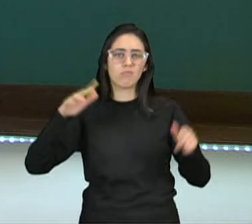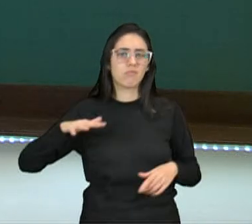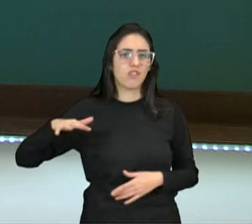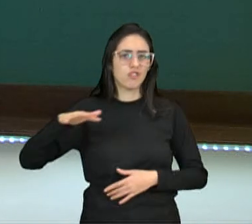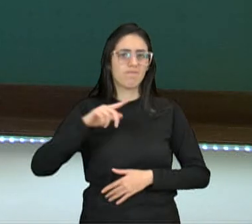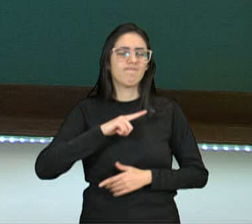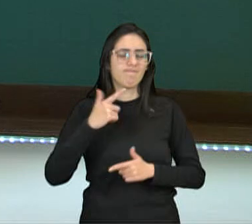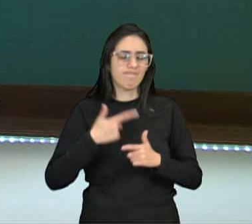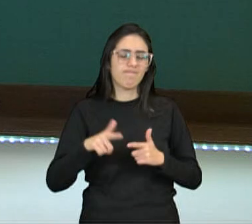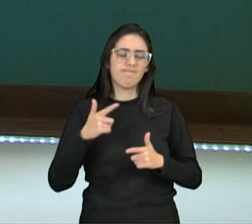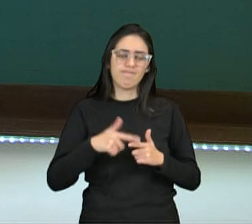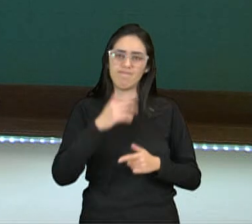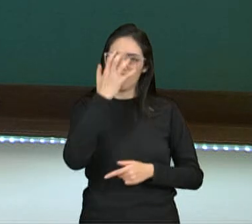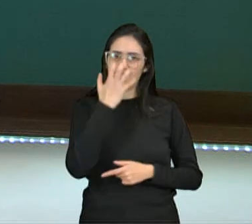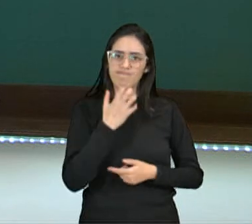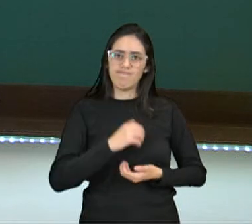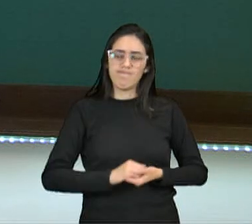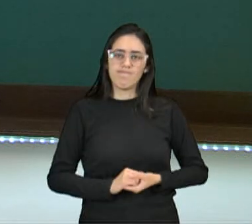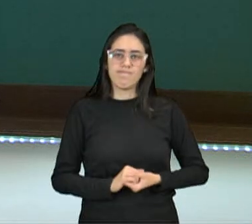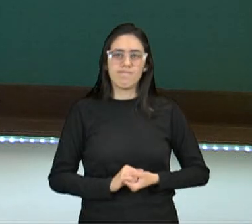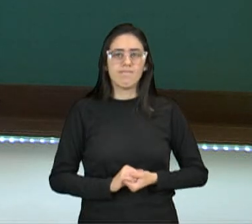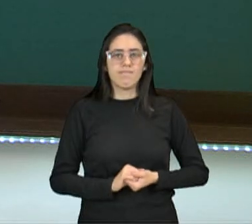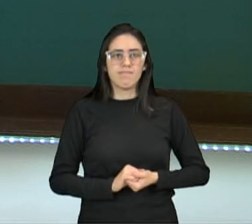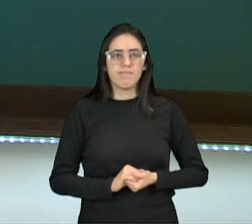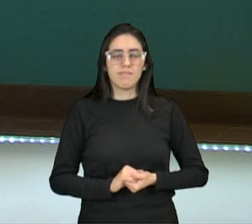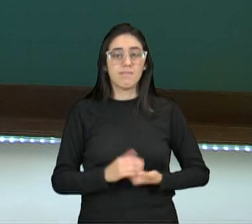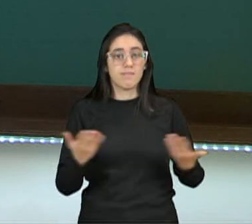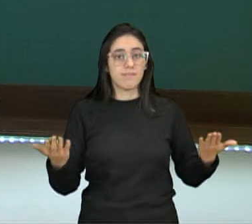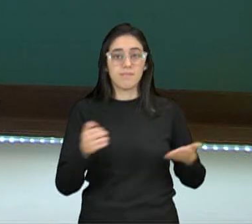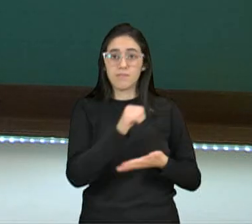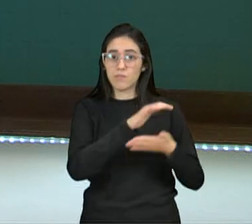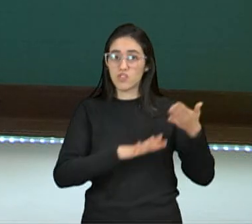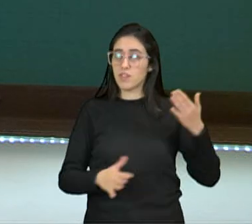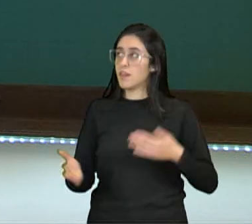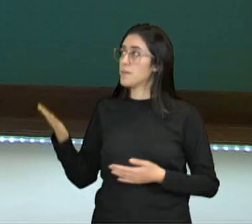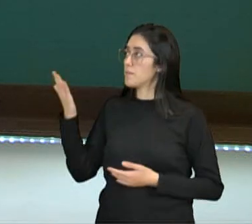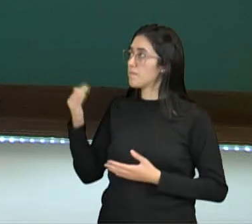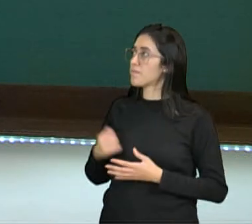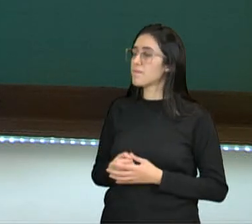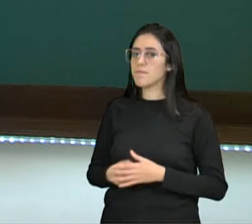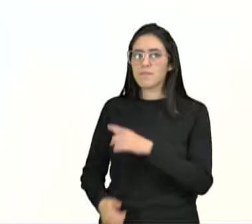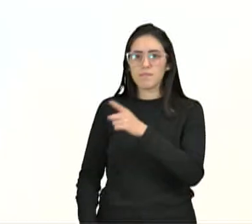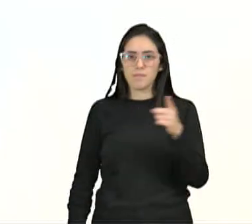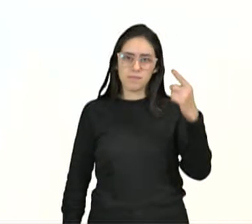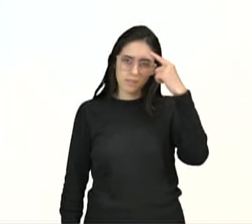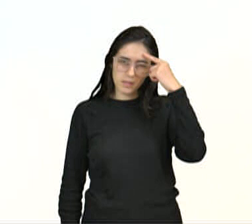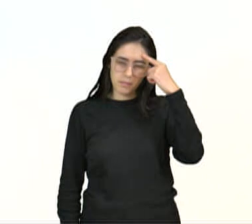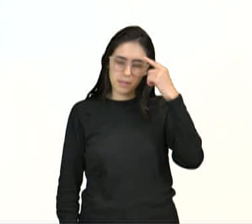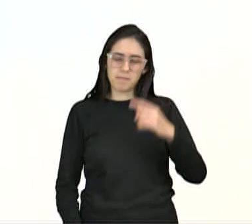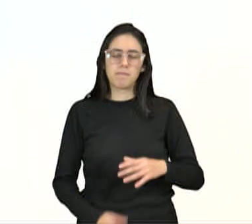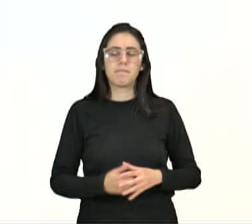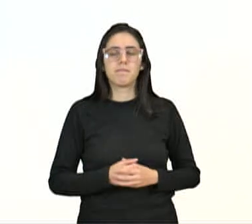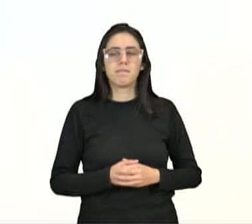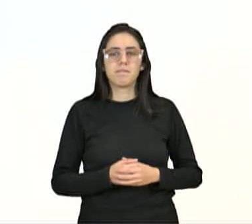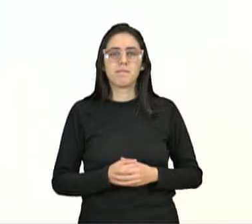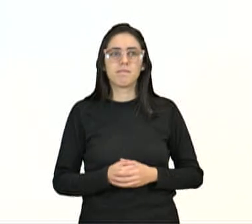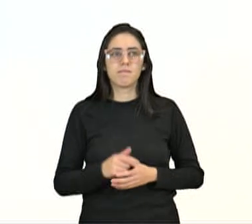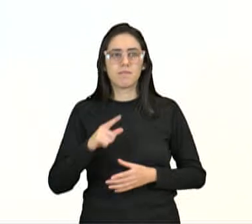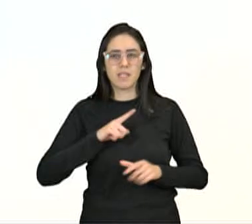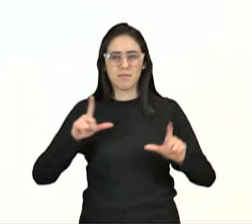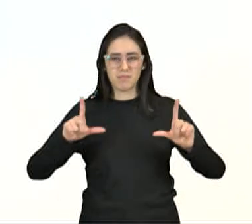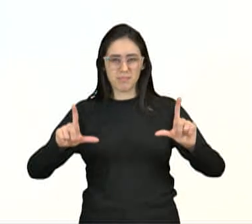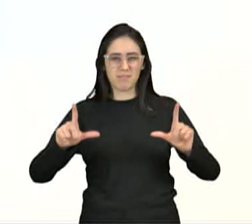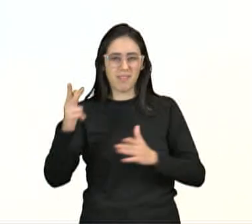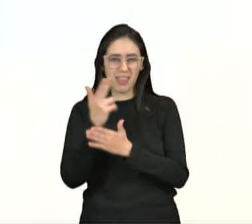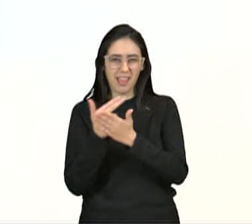que serão afetados por essa característica, né? E aí uma atividadezinha para vocês refletirem a respeito. A charge que nós temos aqui